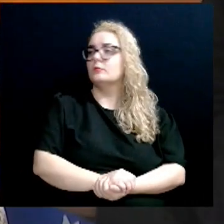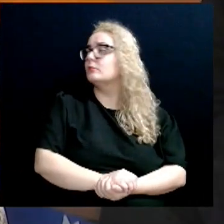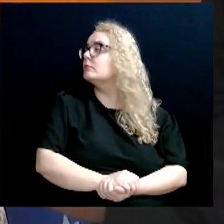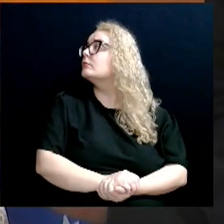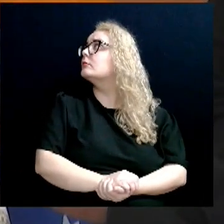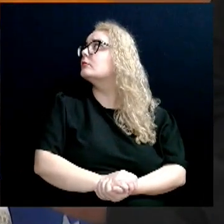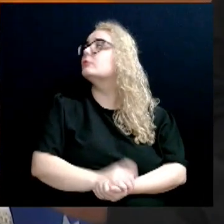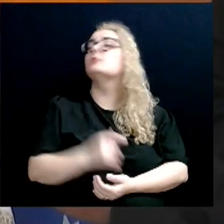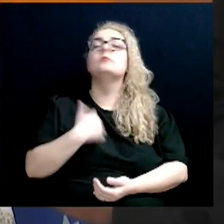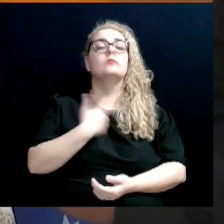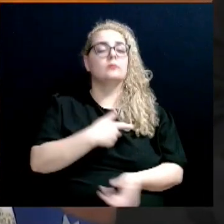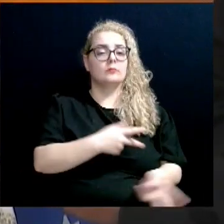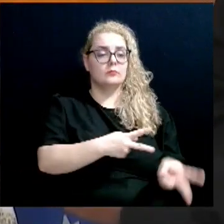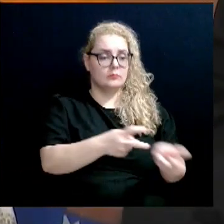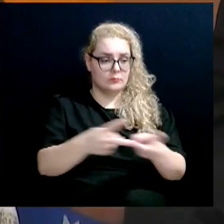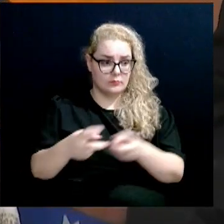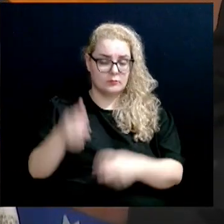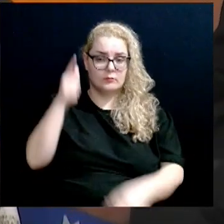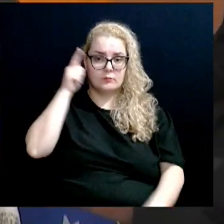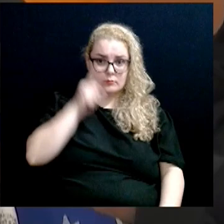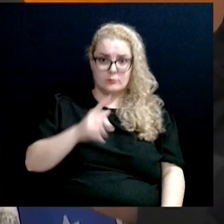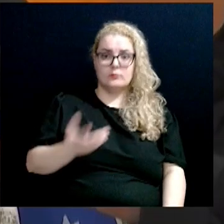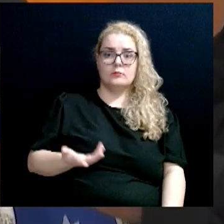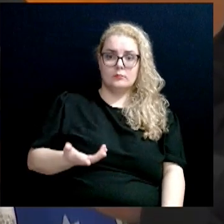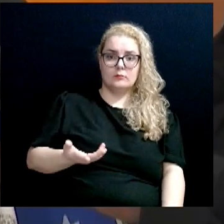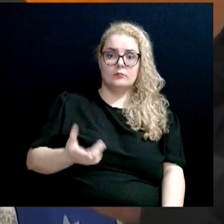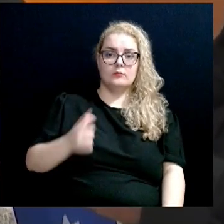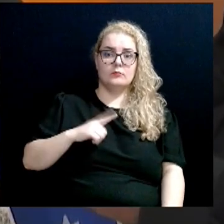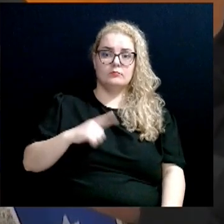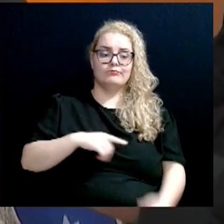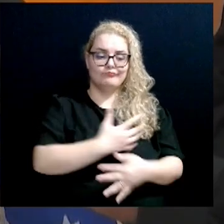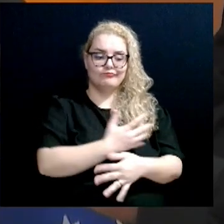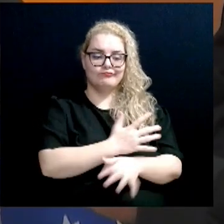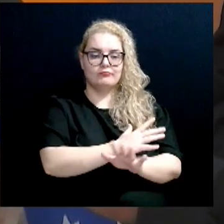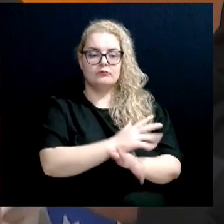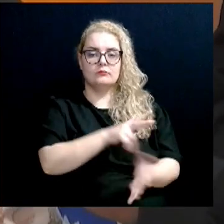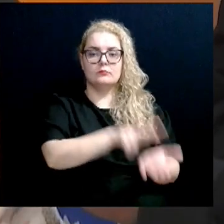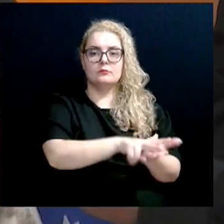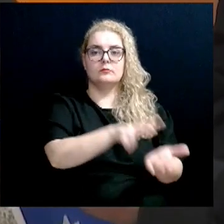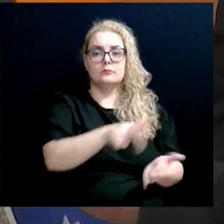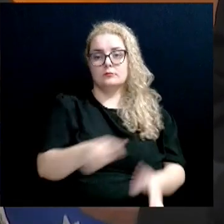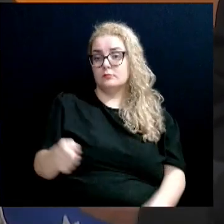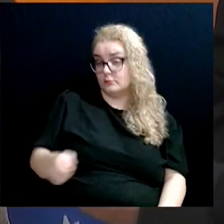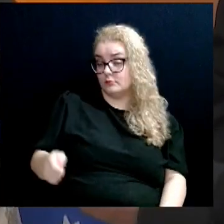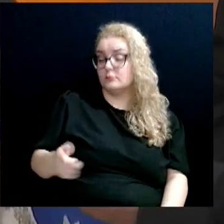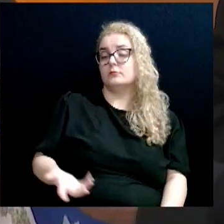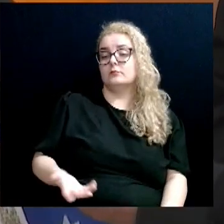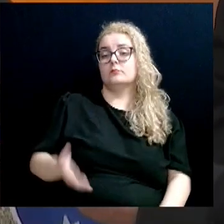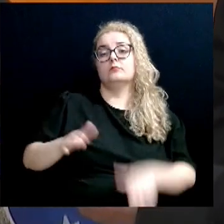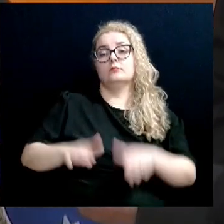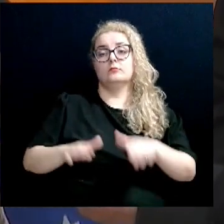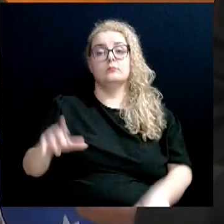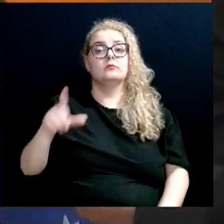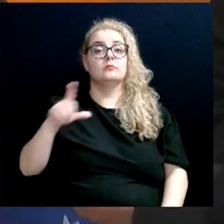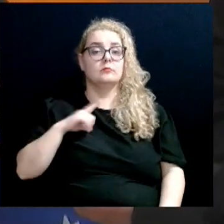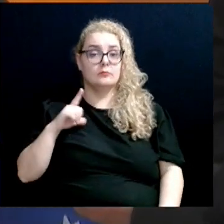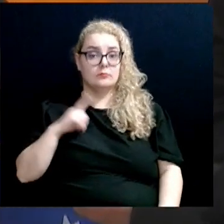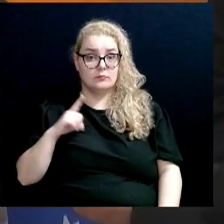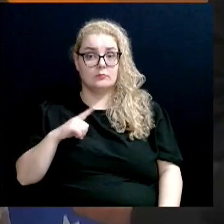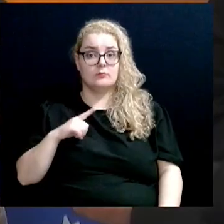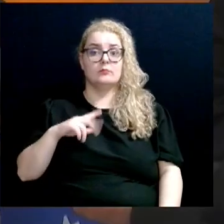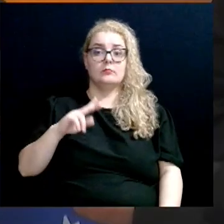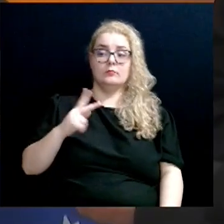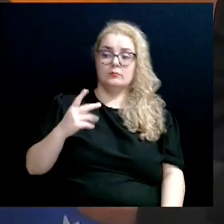existe um vácuo na regulamentação para as associações. Então, muitas vezes elas têm o habeas corpus, elas